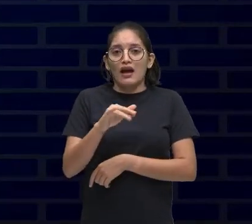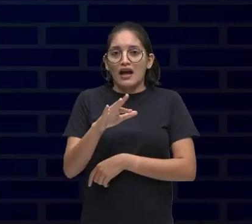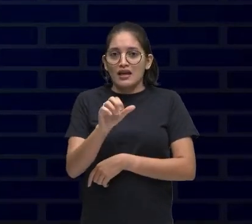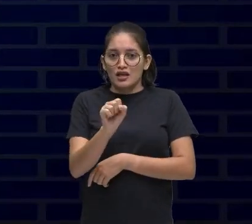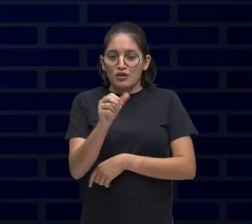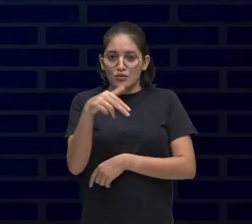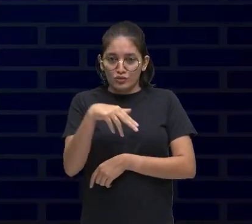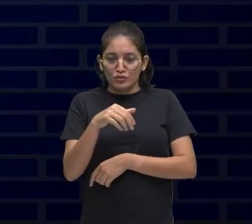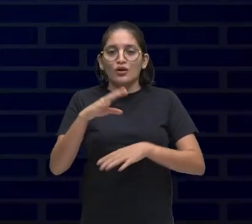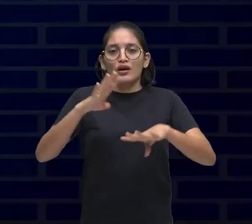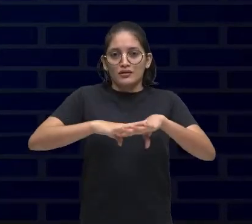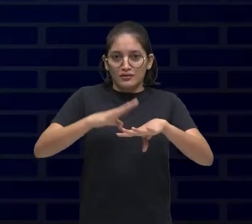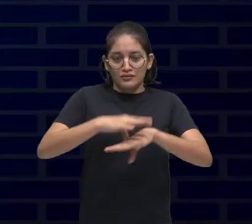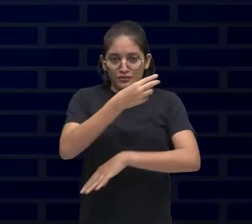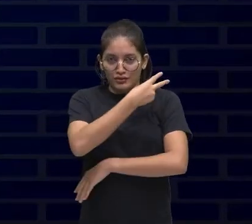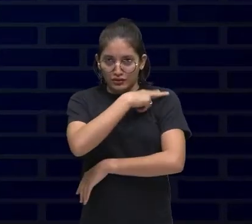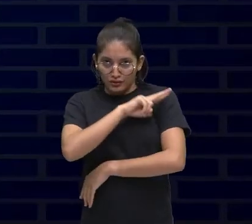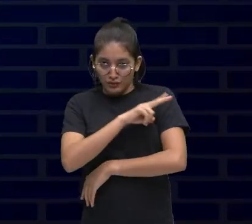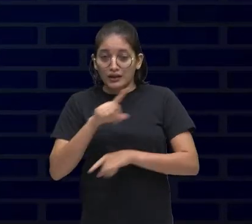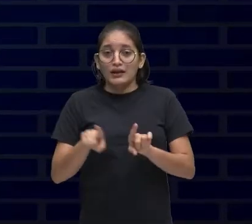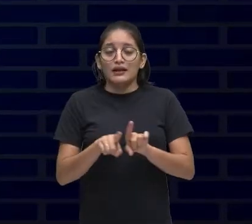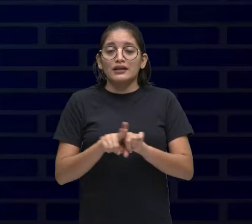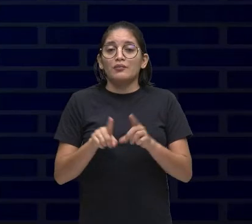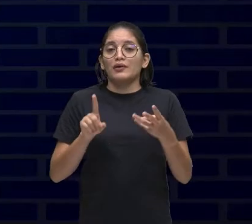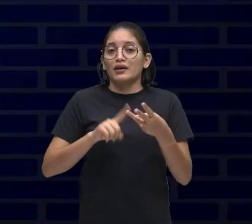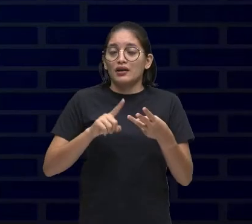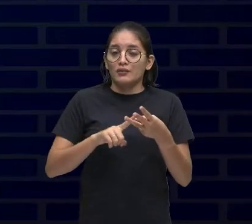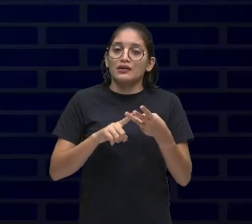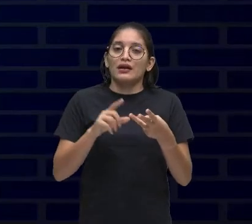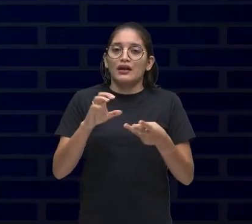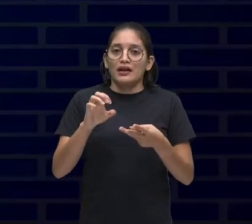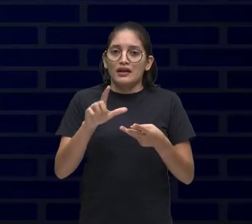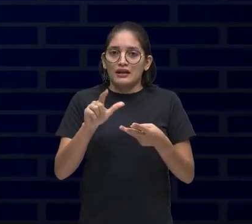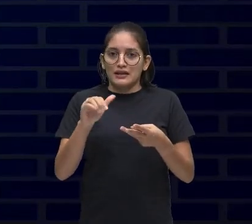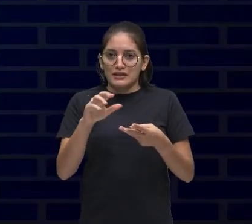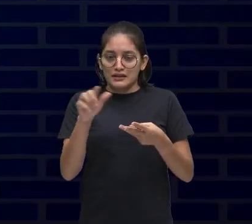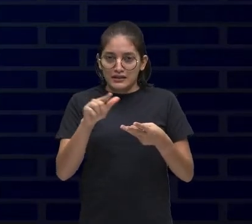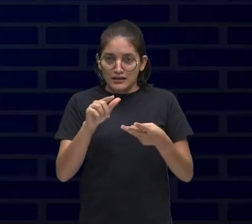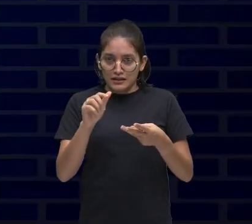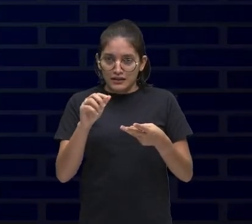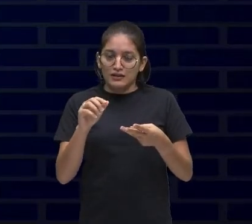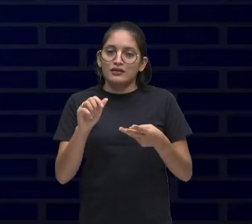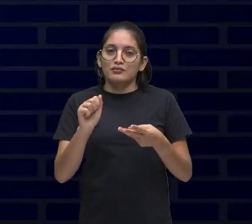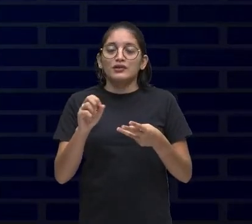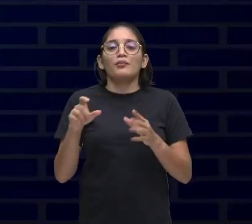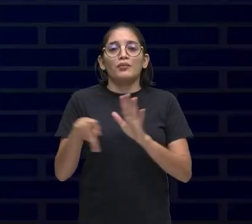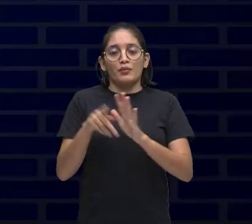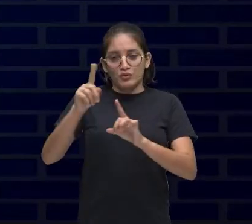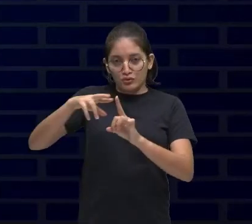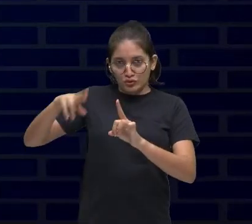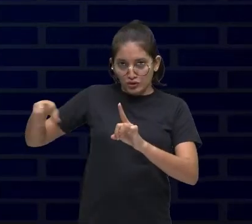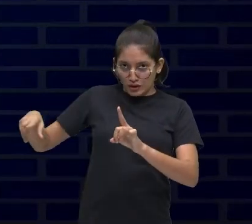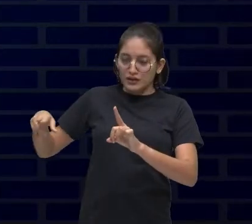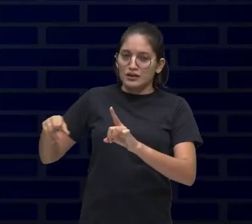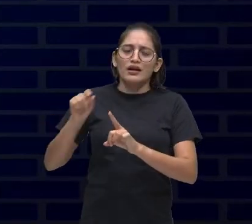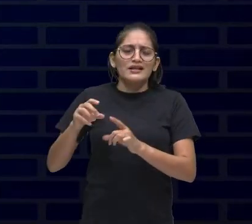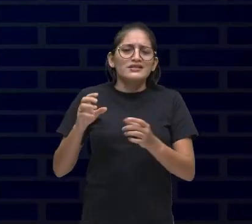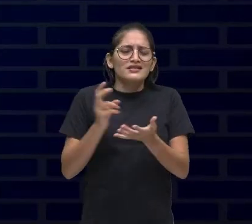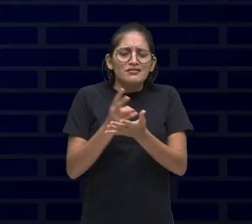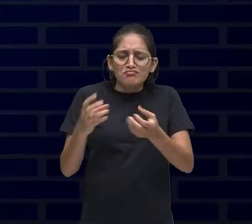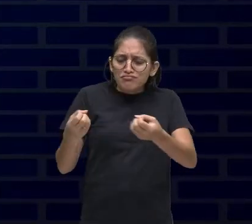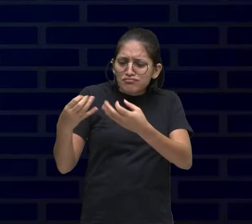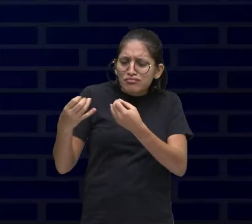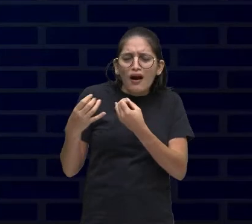que eu tive no 2º ano, e a professora Eligelma de Português. Eles sempre nos ensinam de maneira muito leve, de maneira